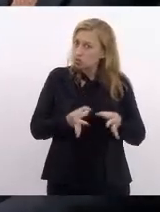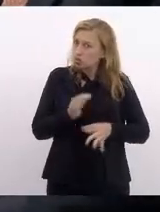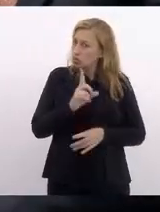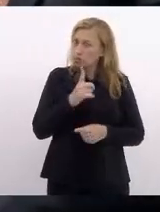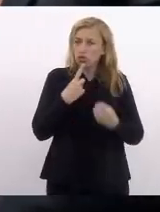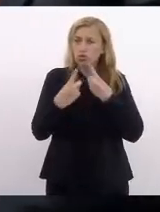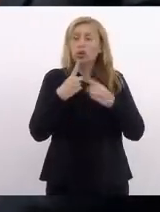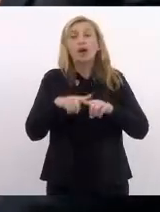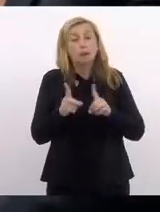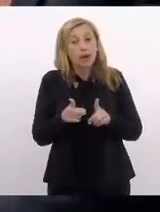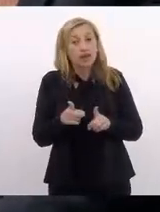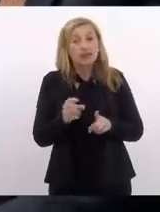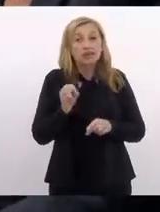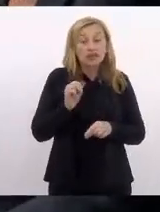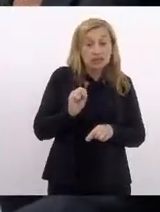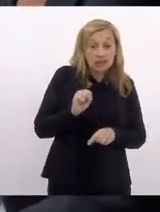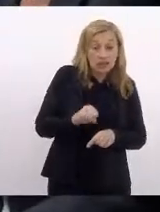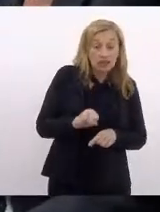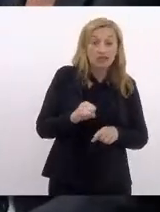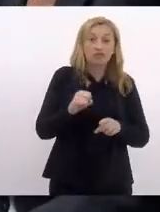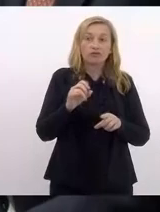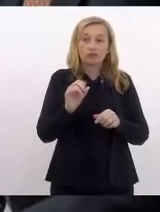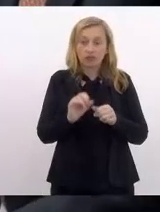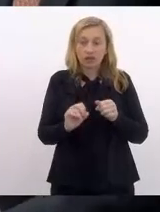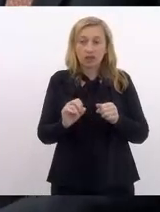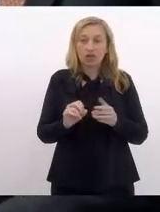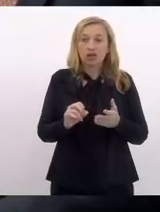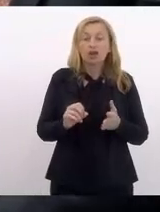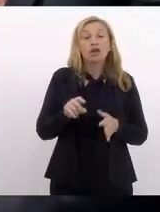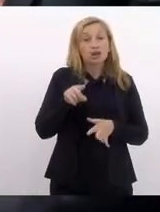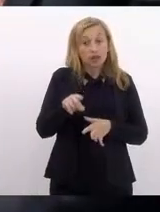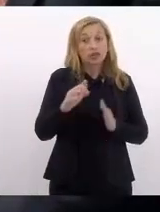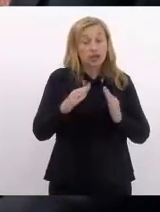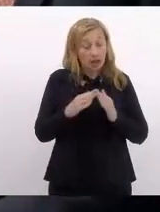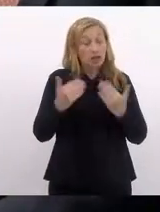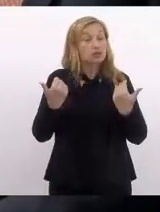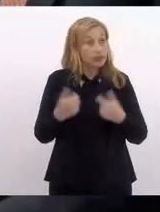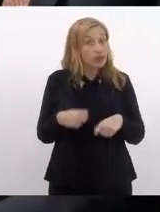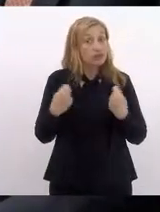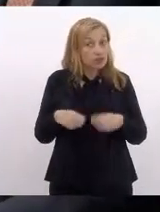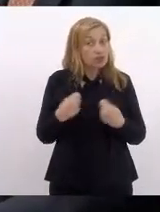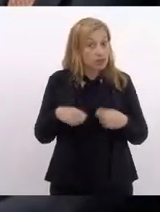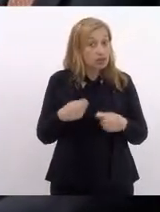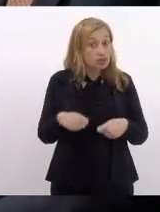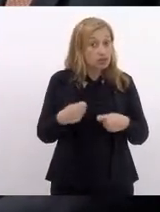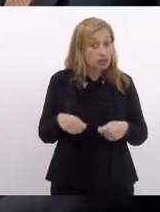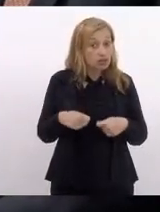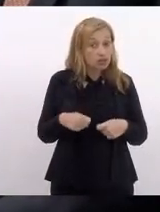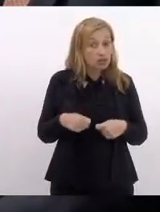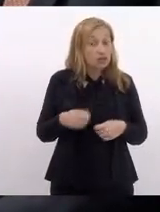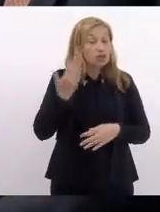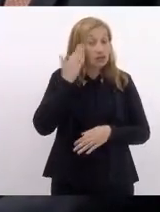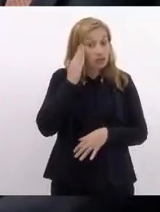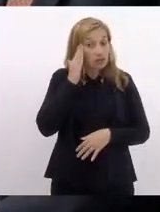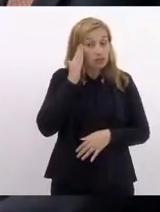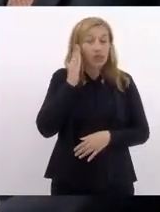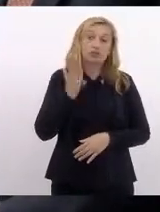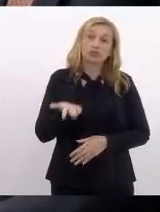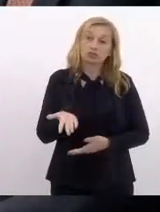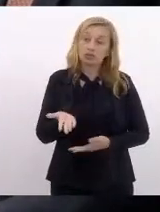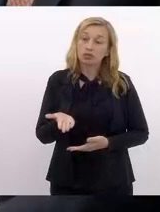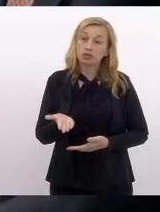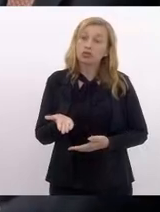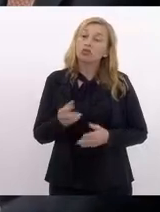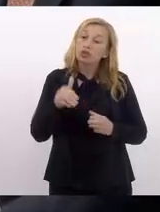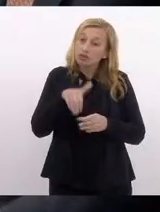se discutir isso mas ao fazê-lo nós estamos colocando essa casa precisa ter esse essa discernimento e